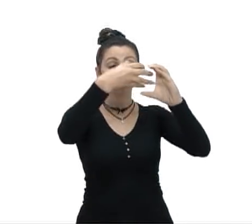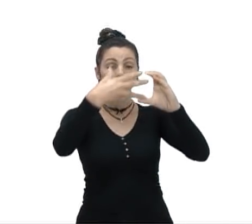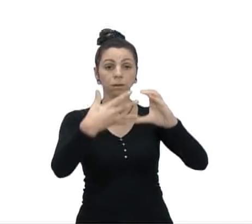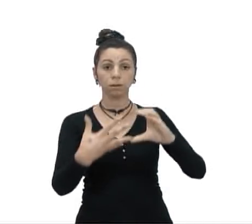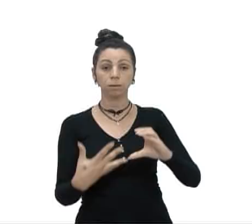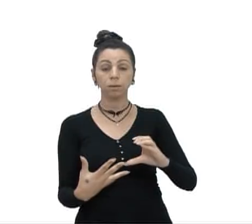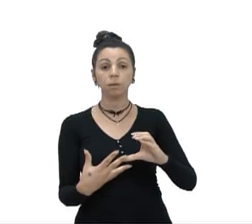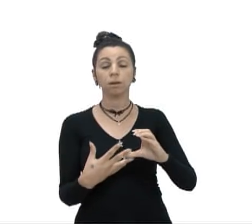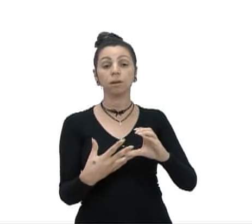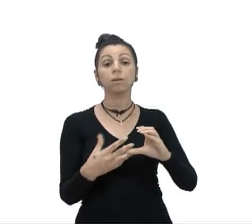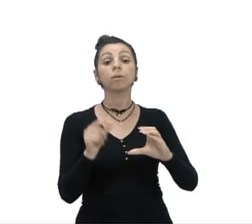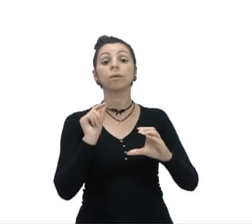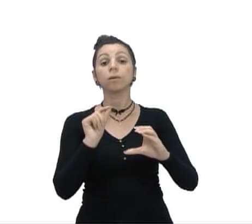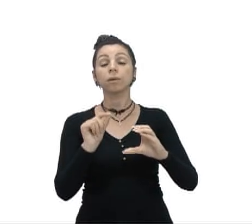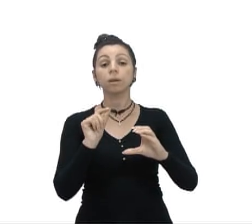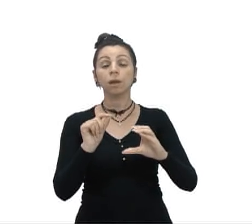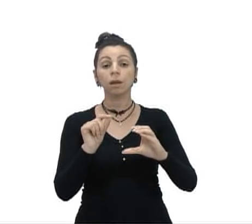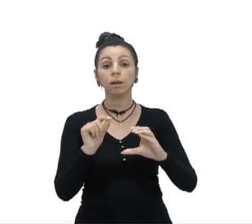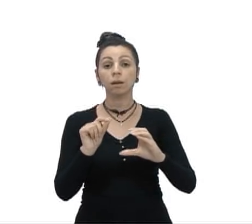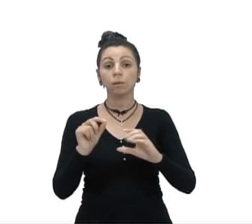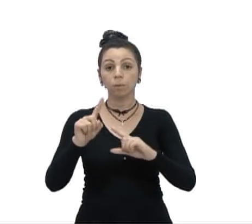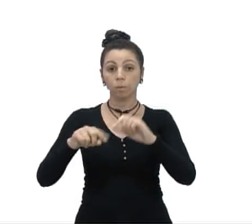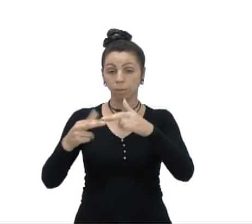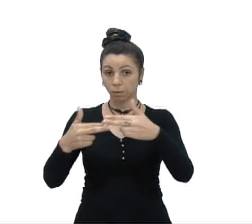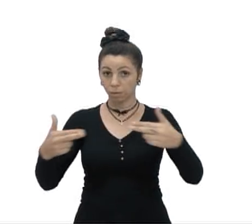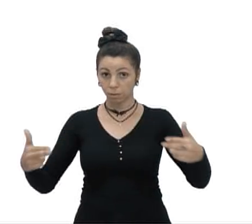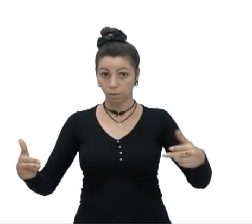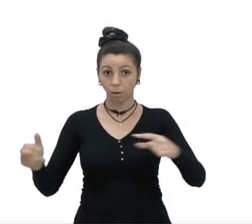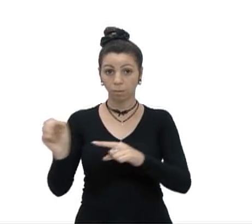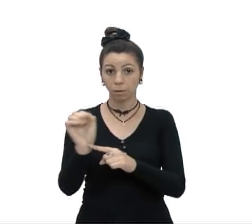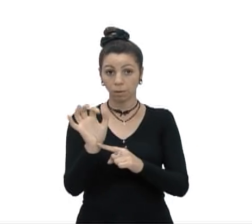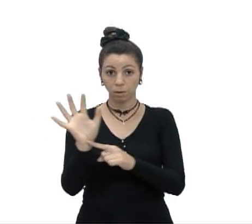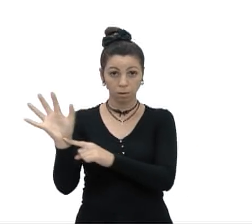de um corpo no estado gasoso. Então, a gente já